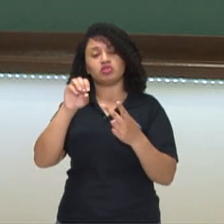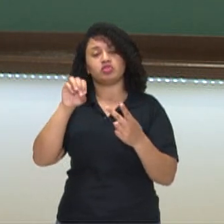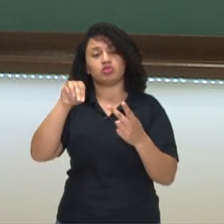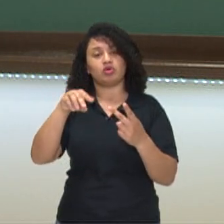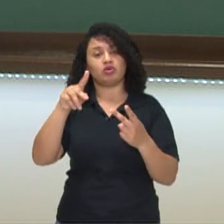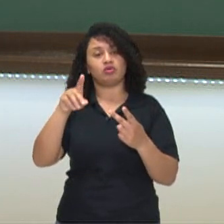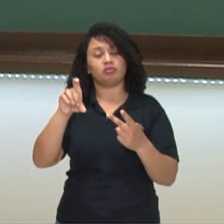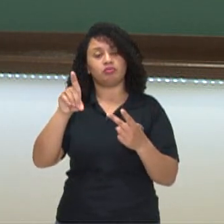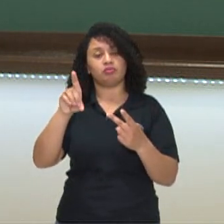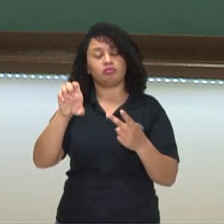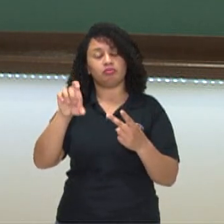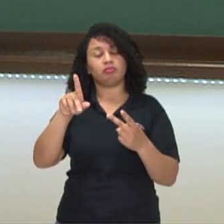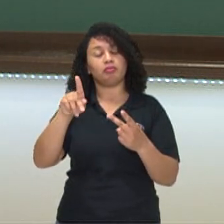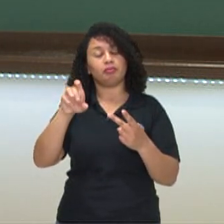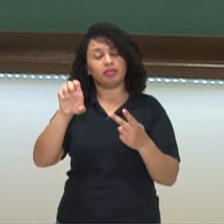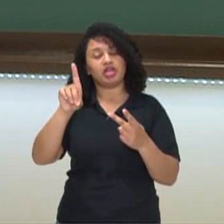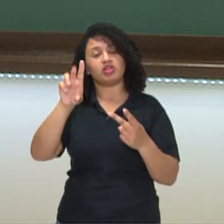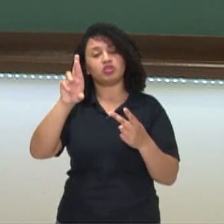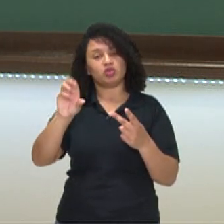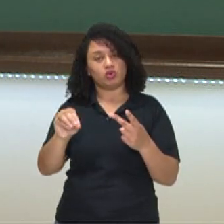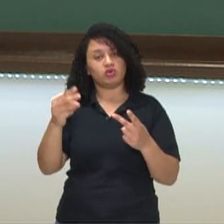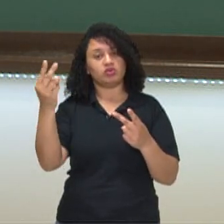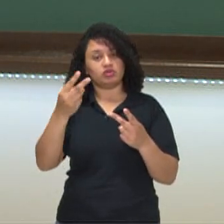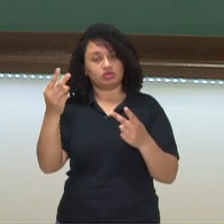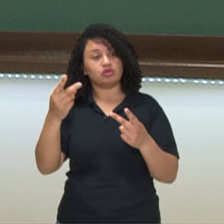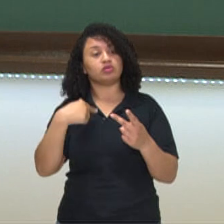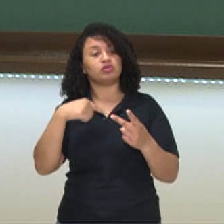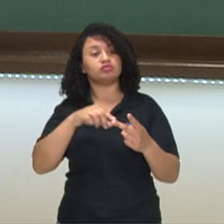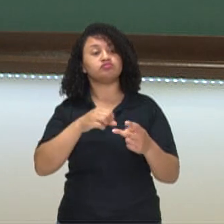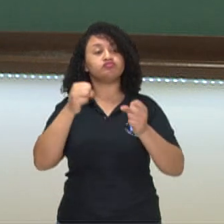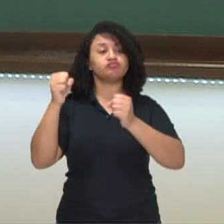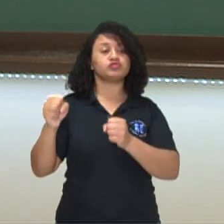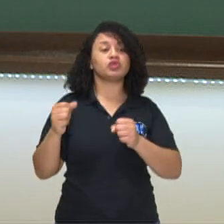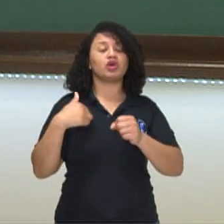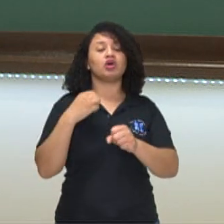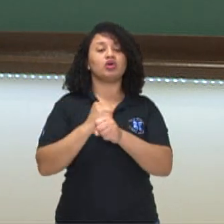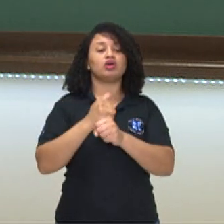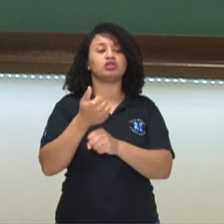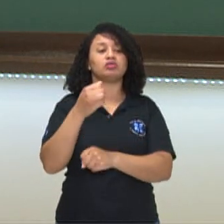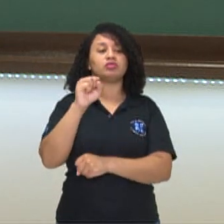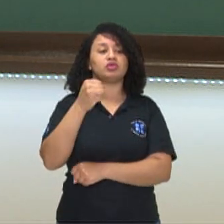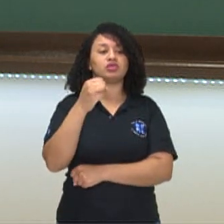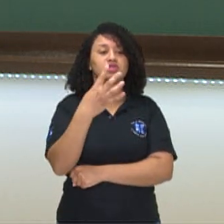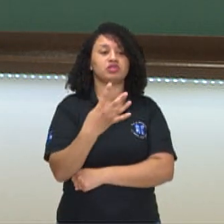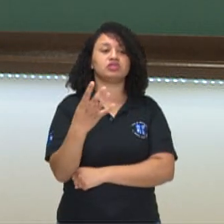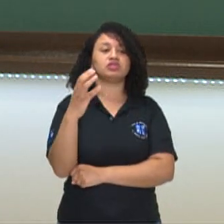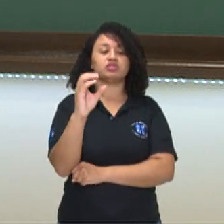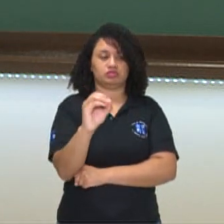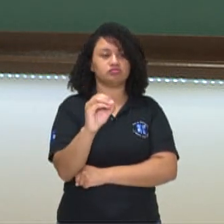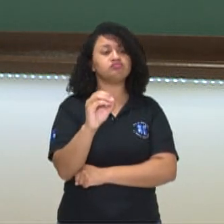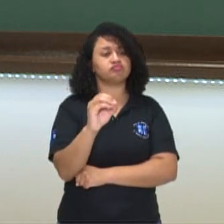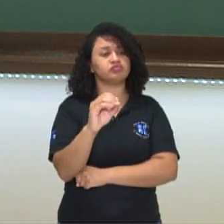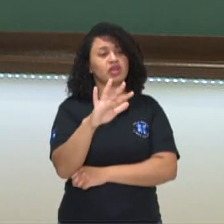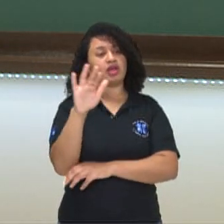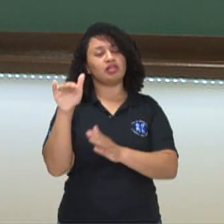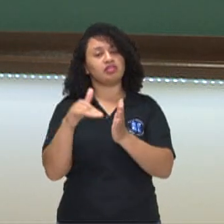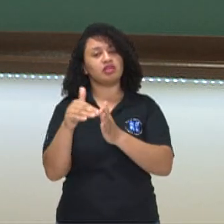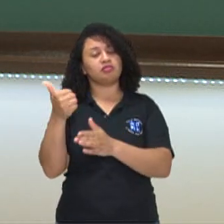II, assumindo o trono em 1840, período conhecido como Segundo Reinado e se estende